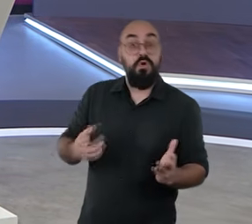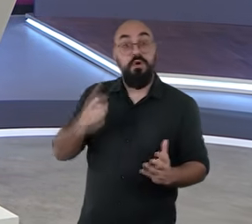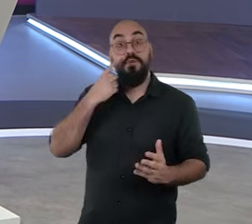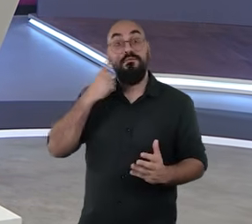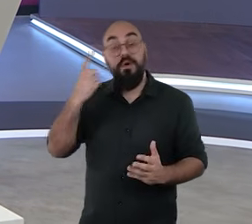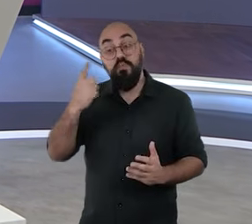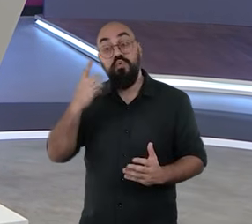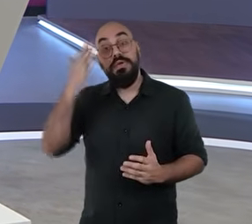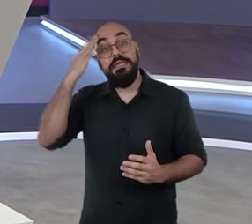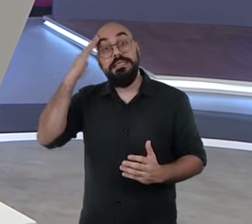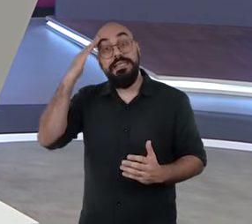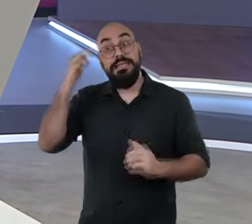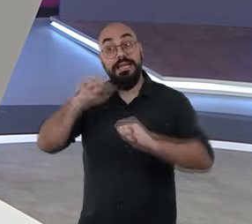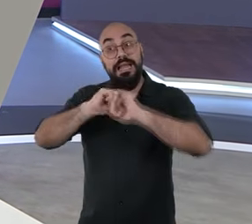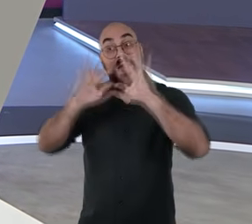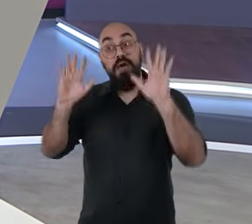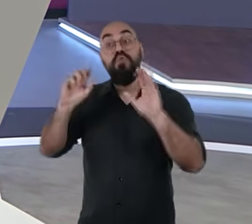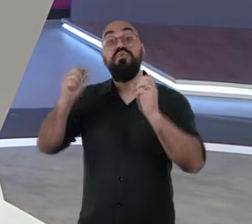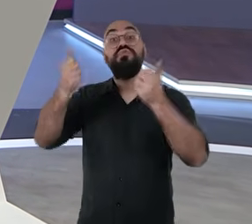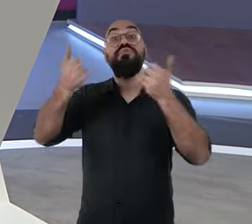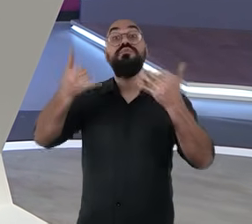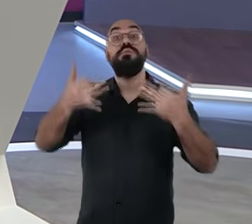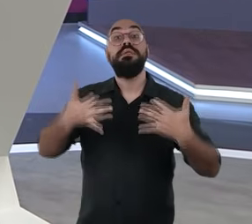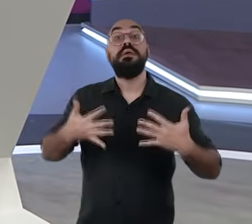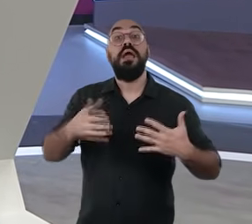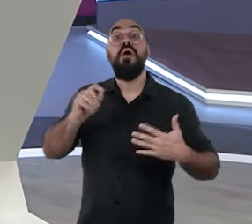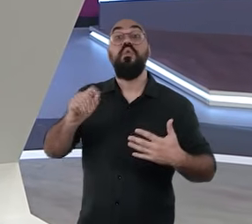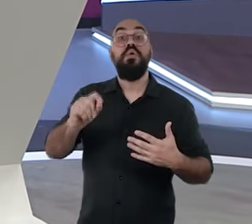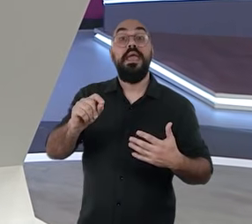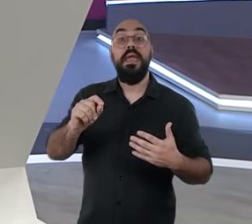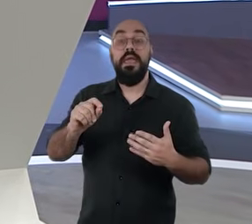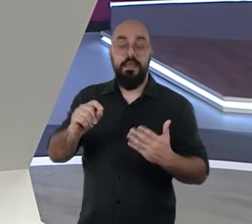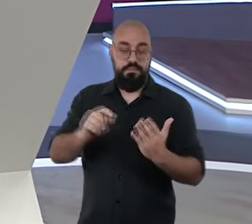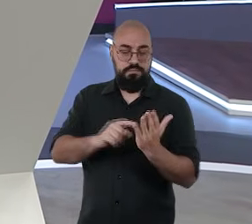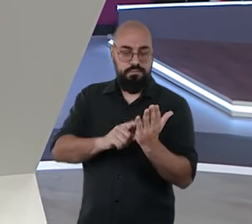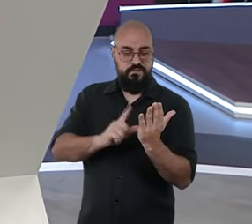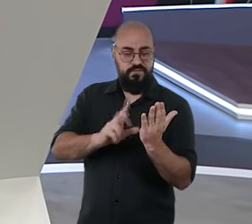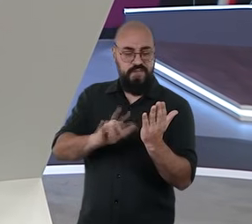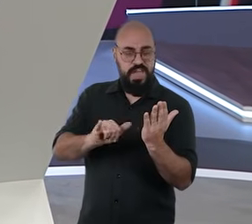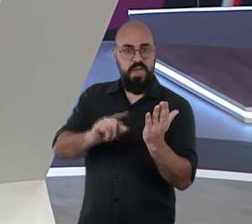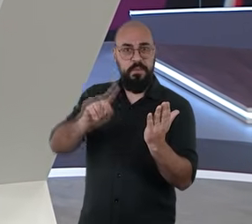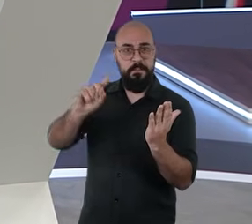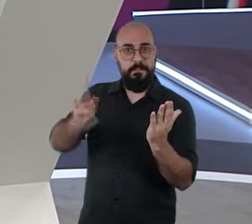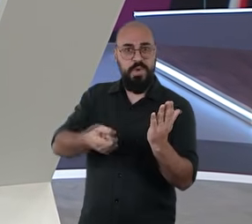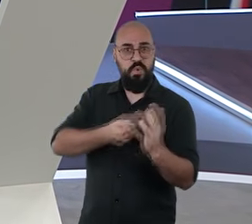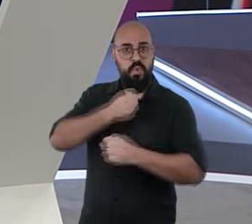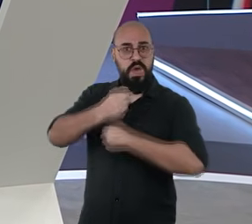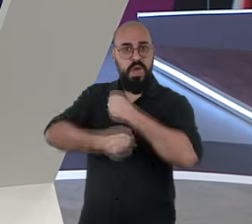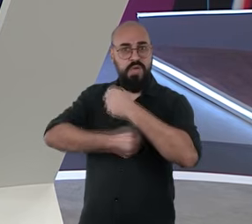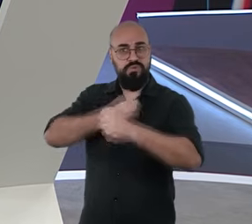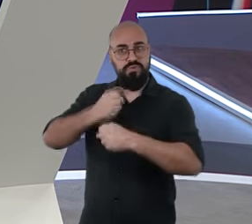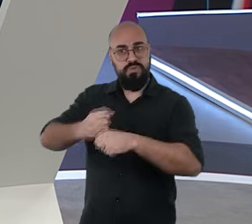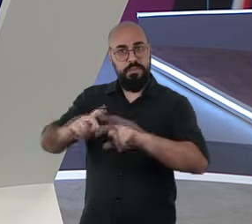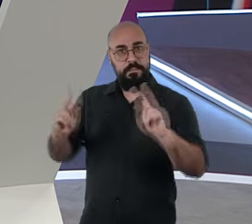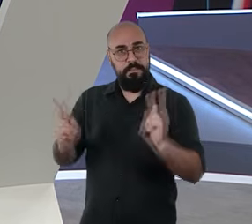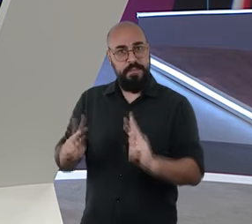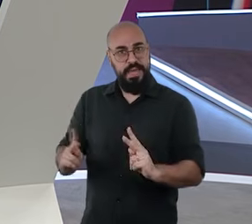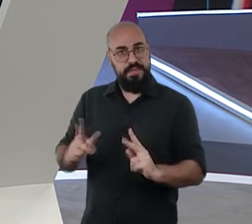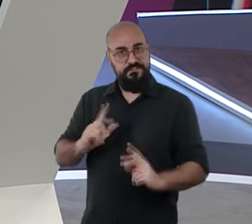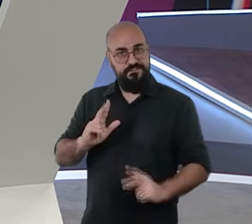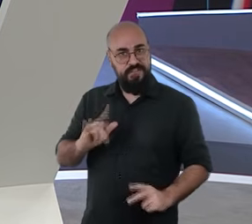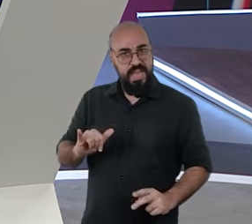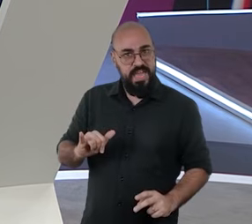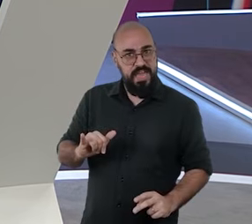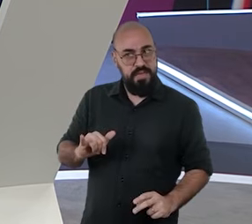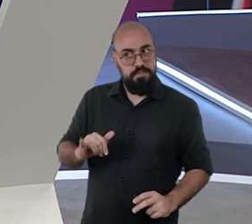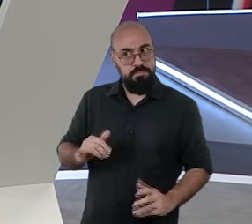entender exatamente o que Ele tem para nos dizer. Haverá um milênio de paz antes da volta de Jesus? Venha comigo